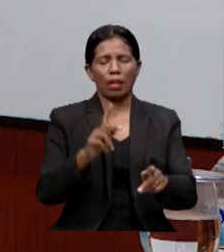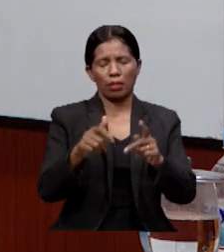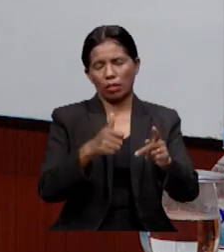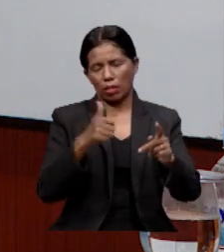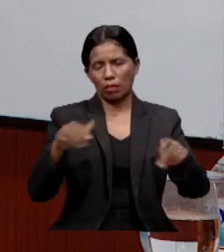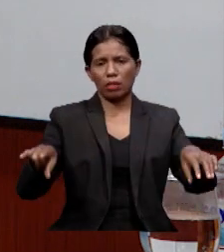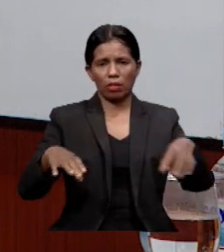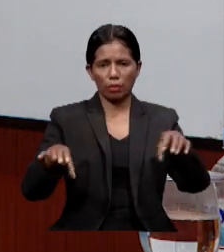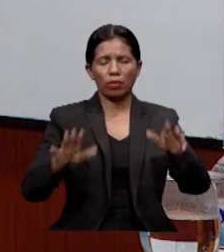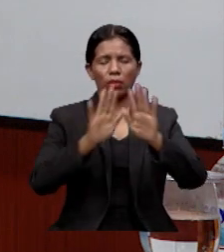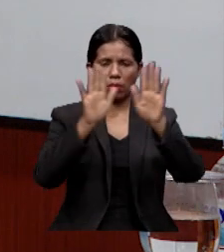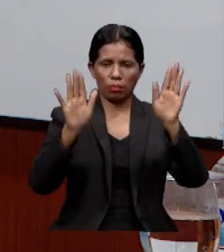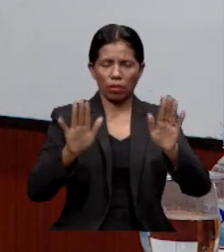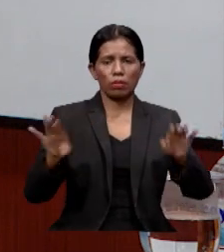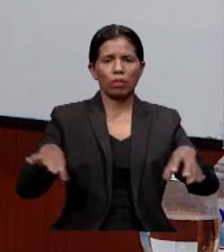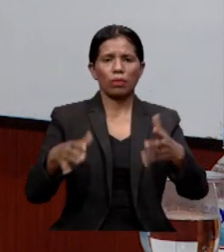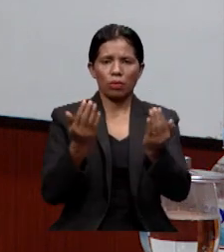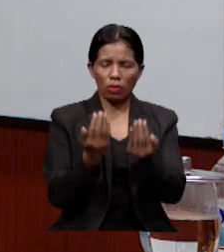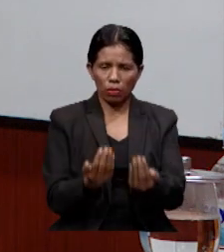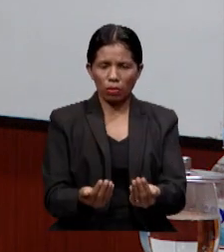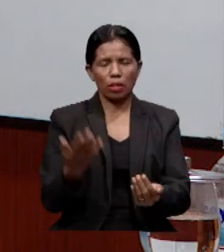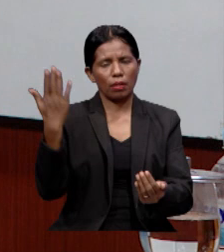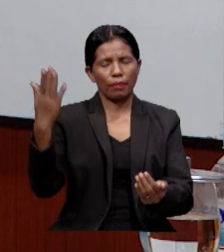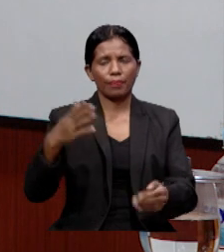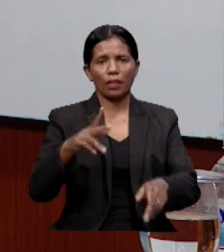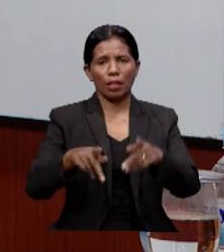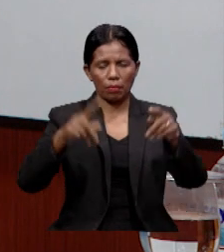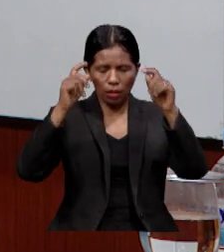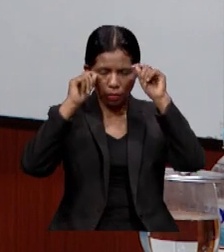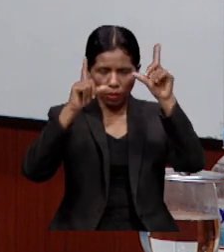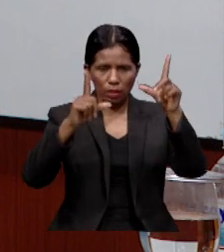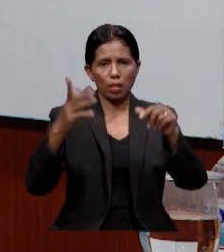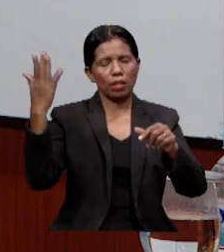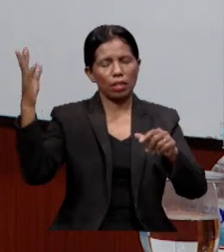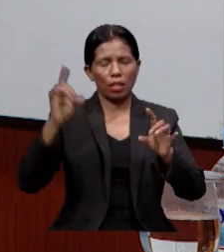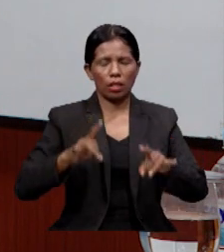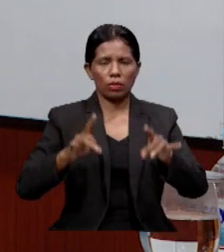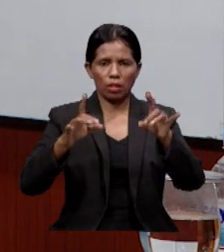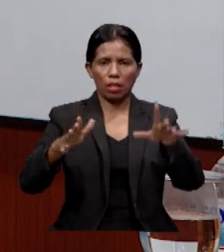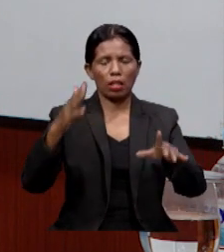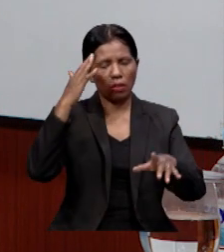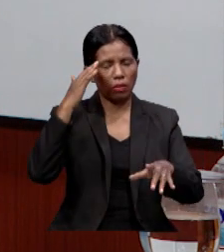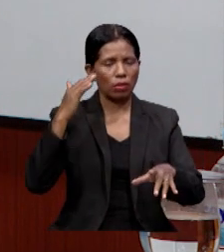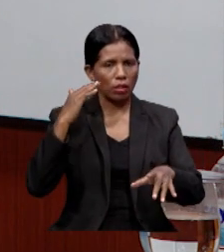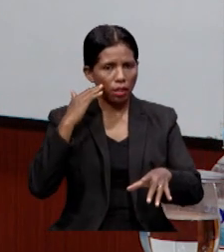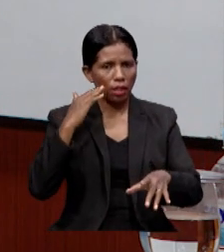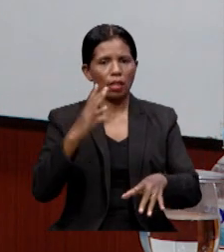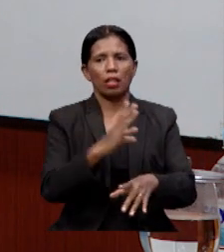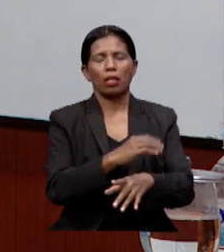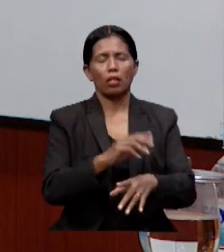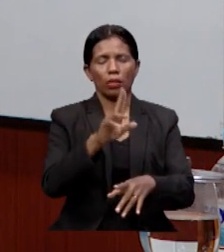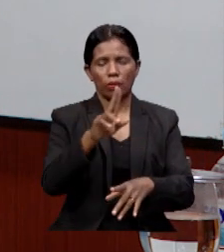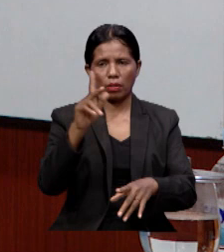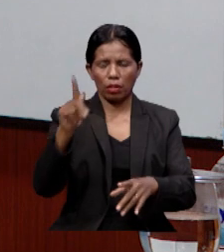serviço todo dia na base. Timor-Leste e Austrália, Coreia, Inglaterra, que